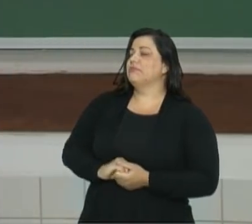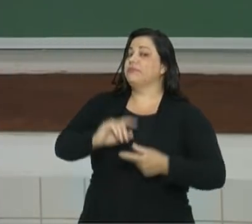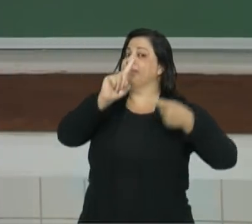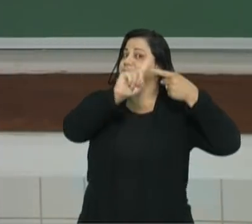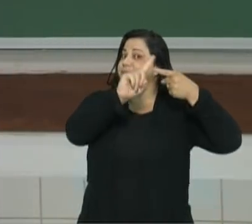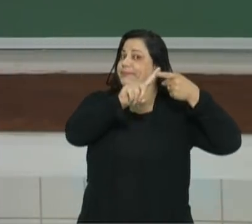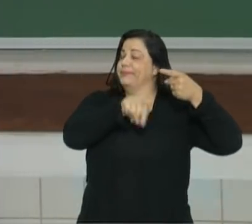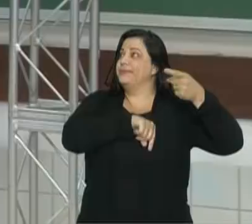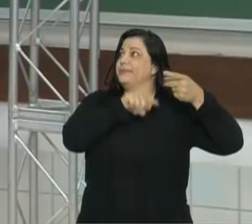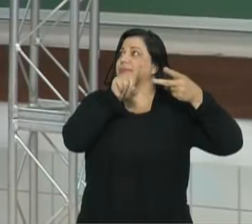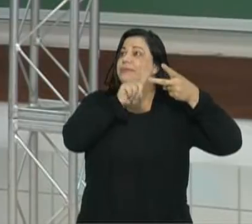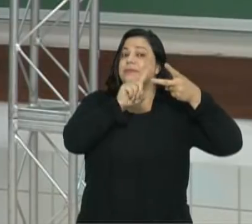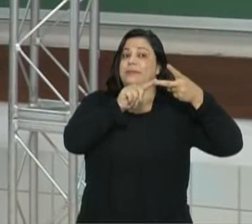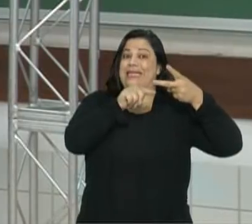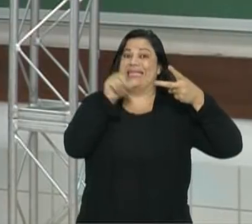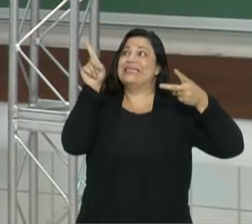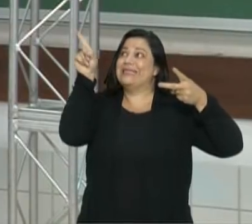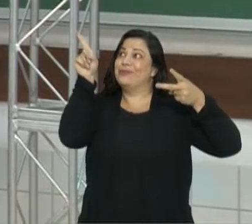Primeira situação.